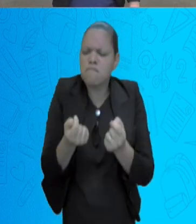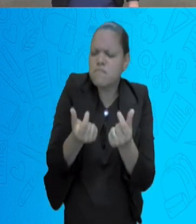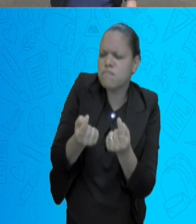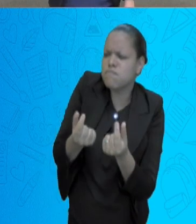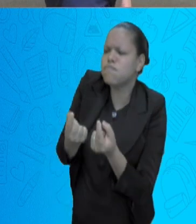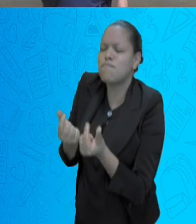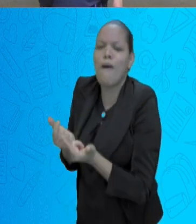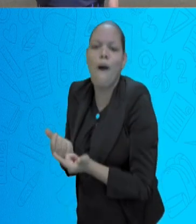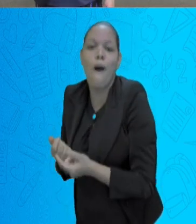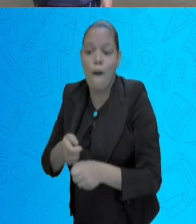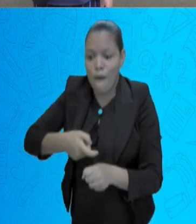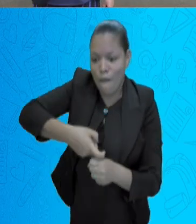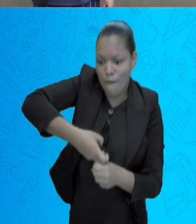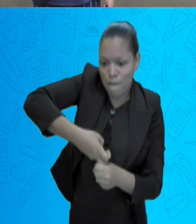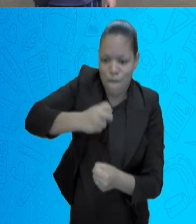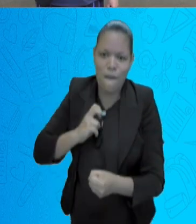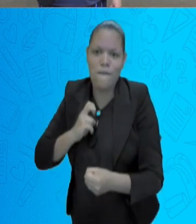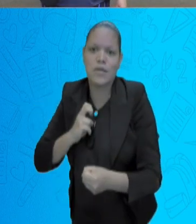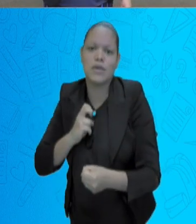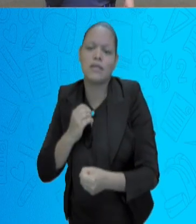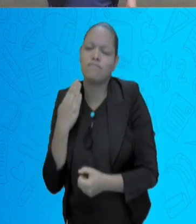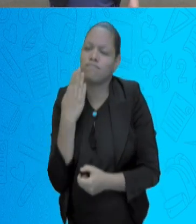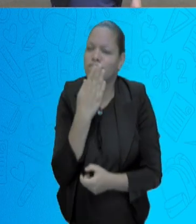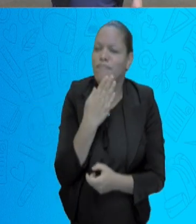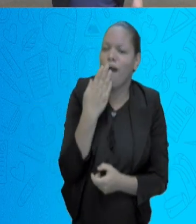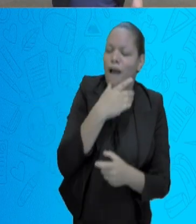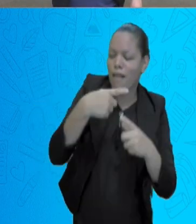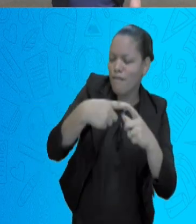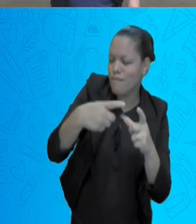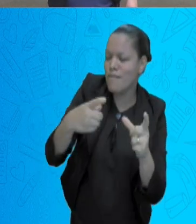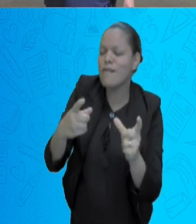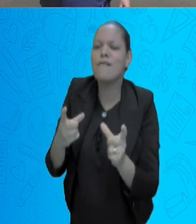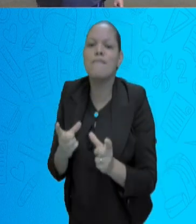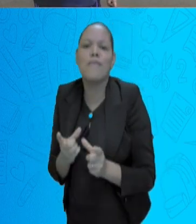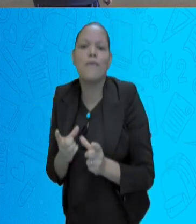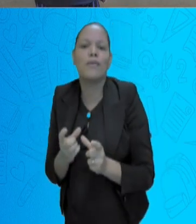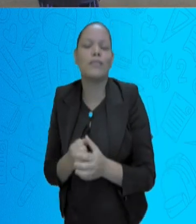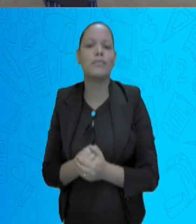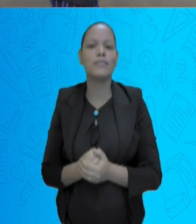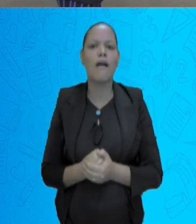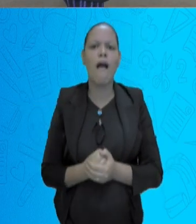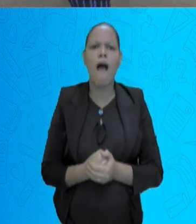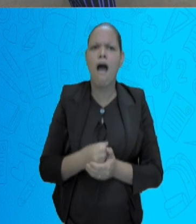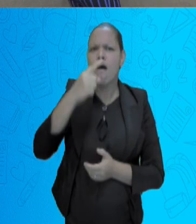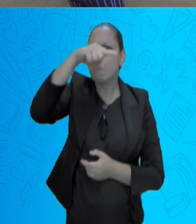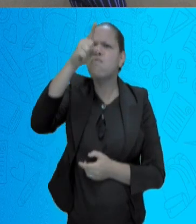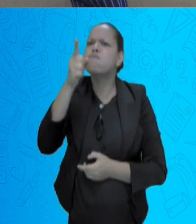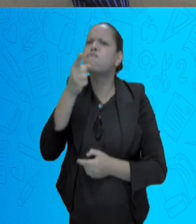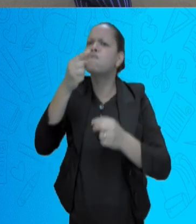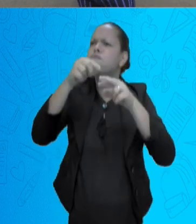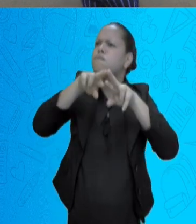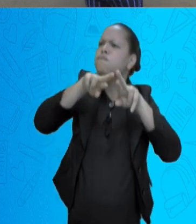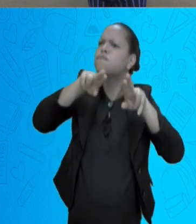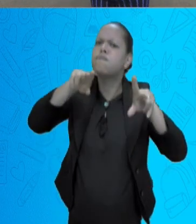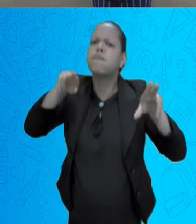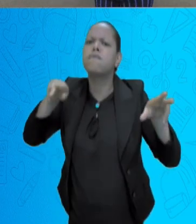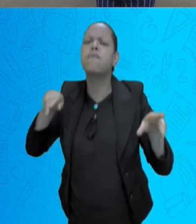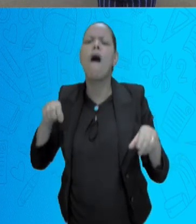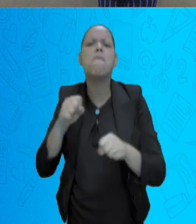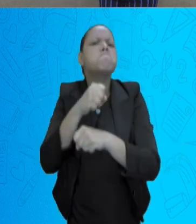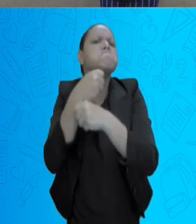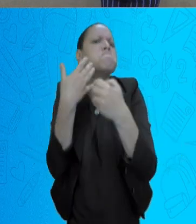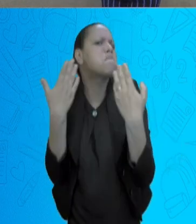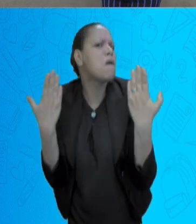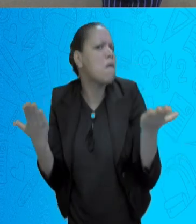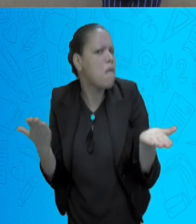também eu vou usar a vírgula, porque eu estou fazendo uma citação. Ó, no aniversário de Mateus